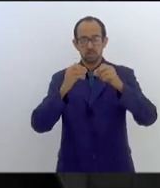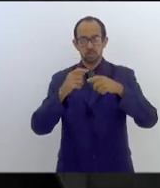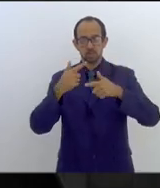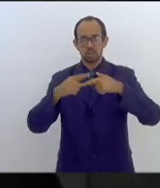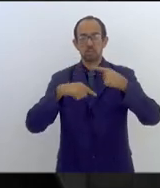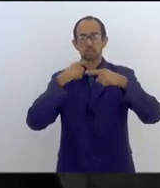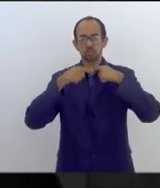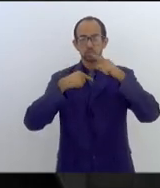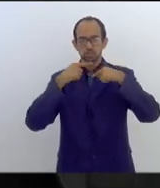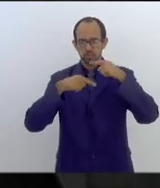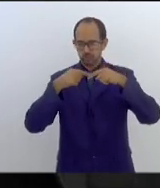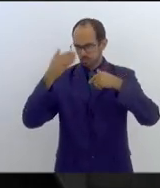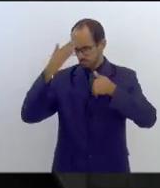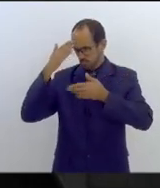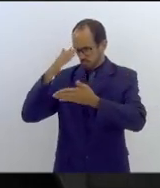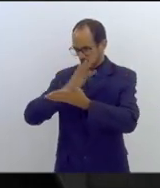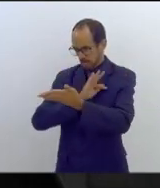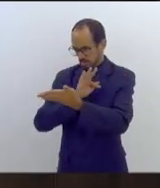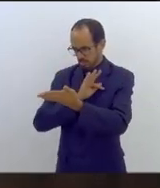Rio de Janeiro. Obrigado, deputada.